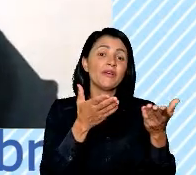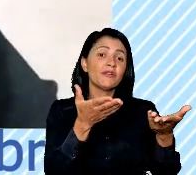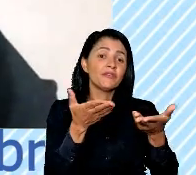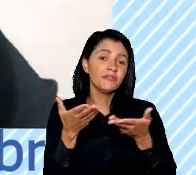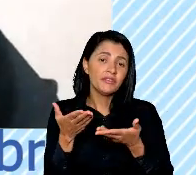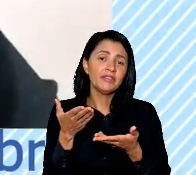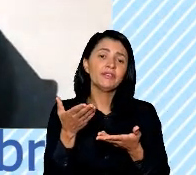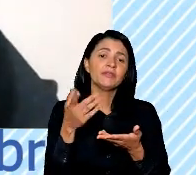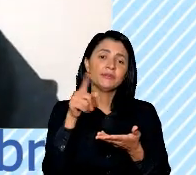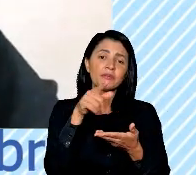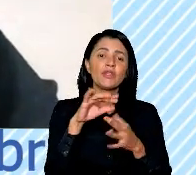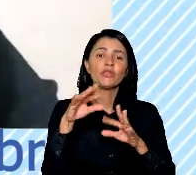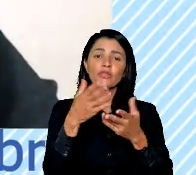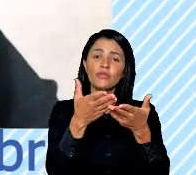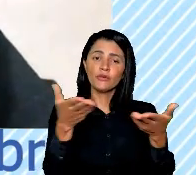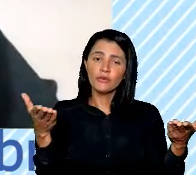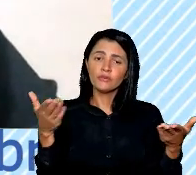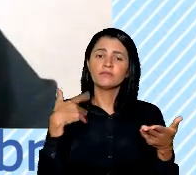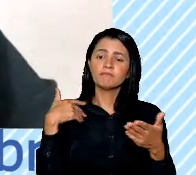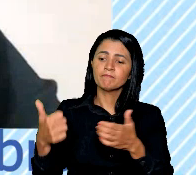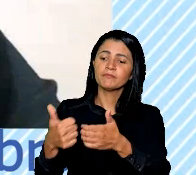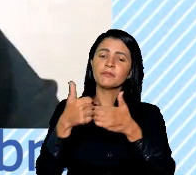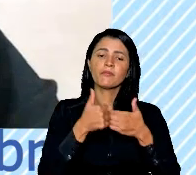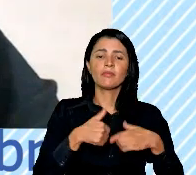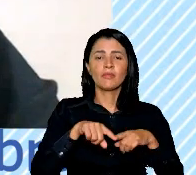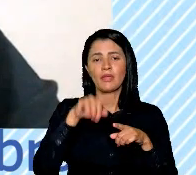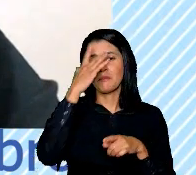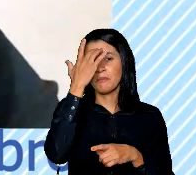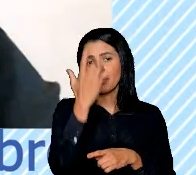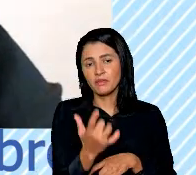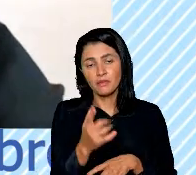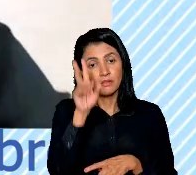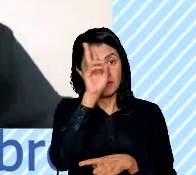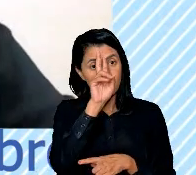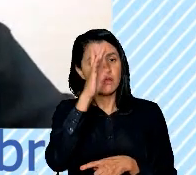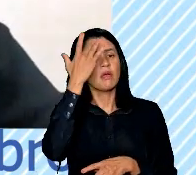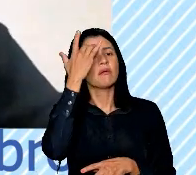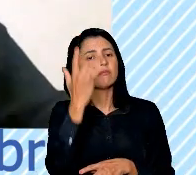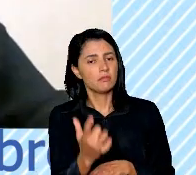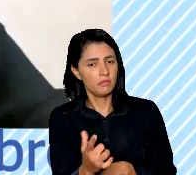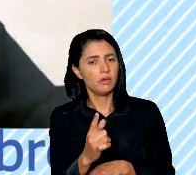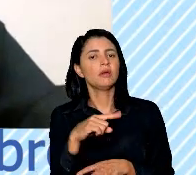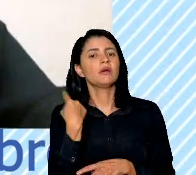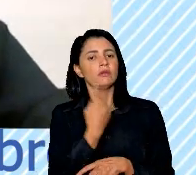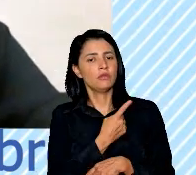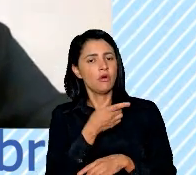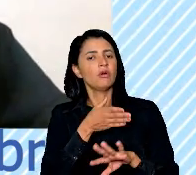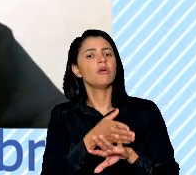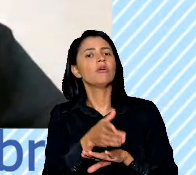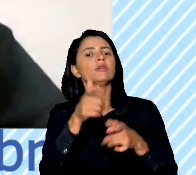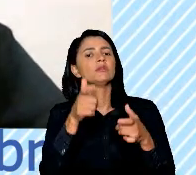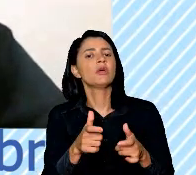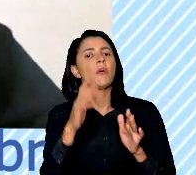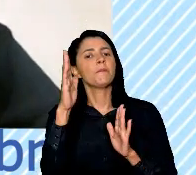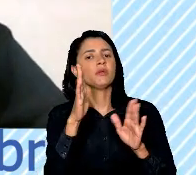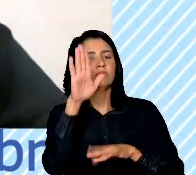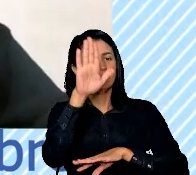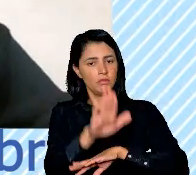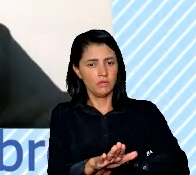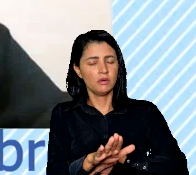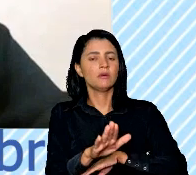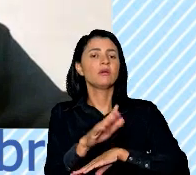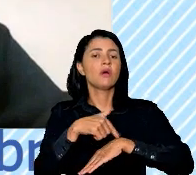então, a todos que nos acompanhem também amanhã. Lembrando que amanhã nós estaremos no período da manhã.